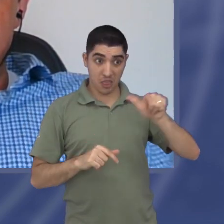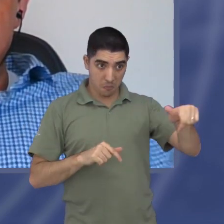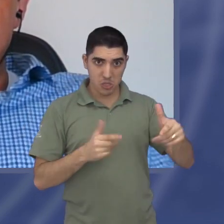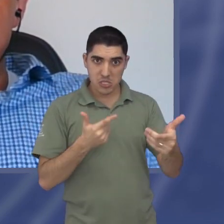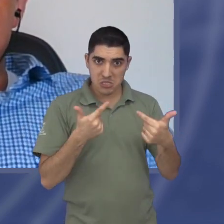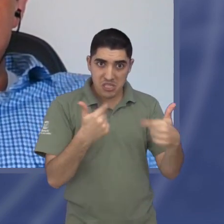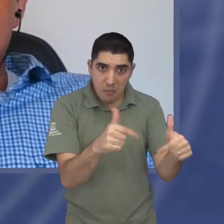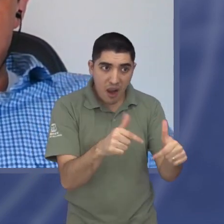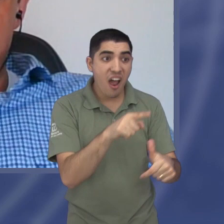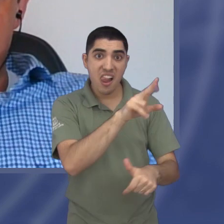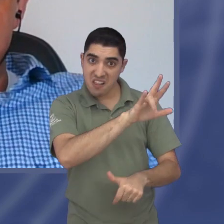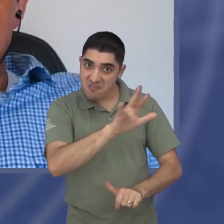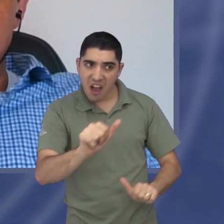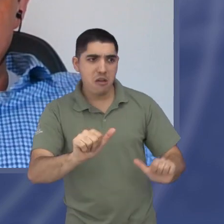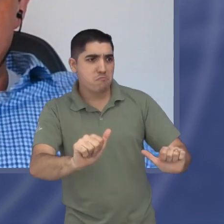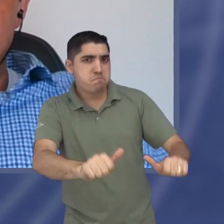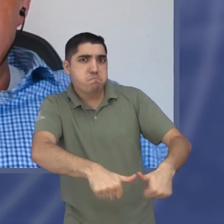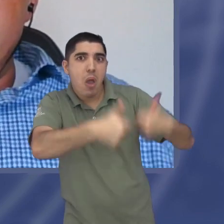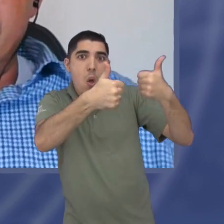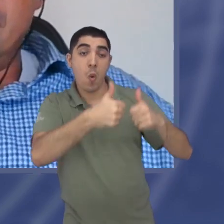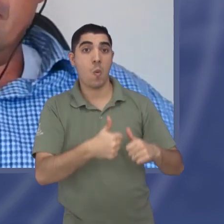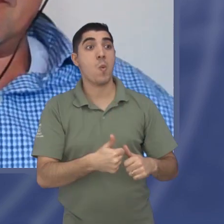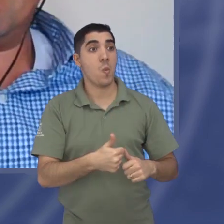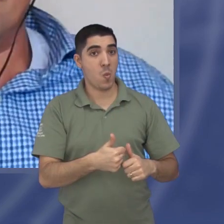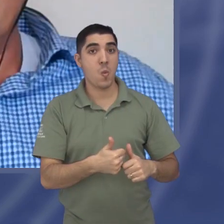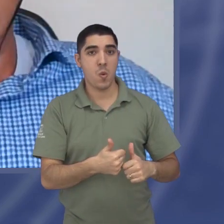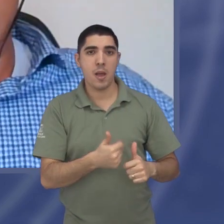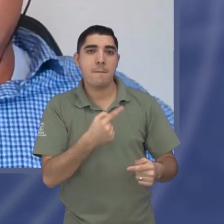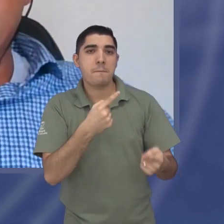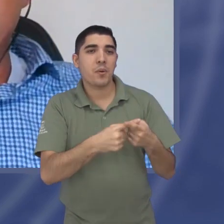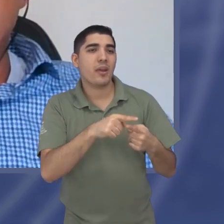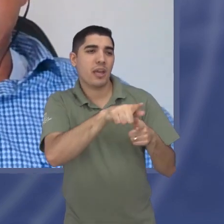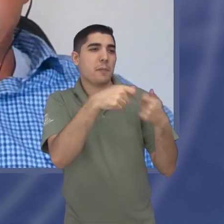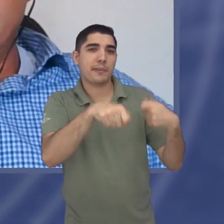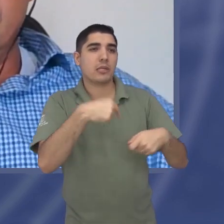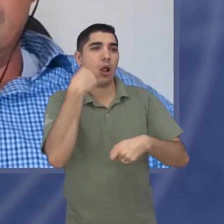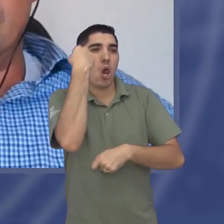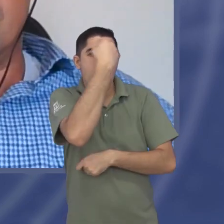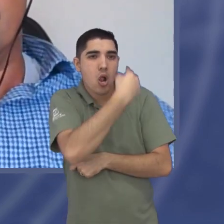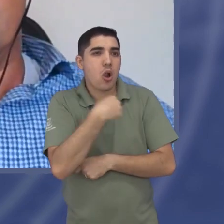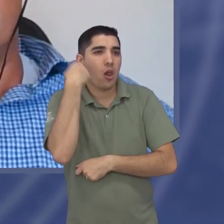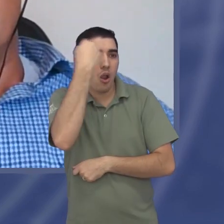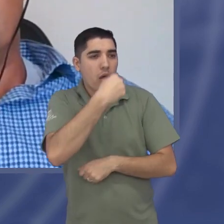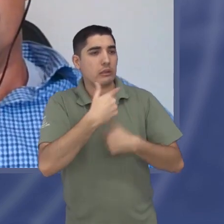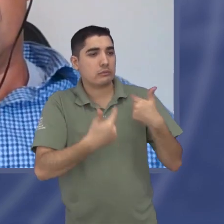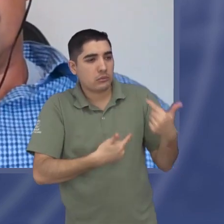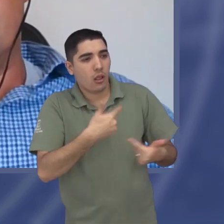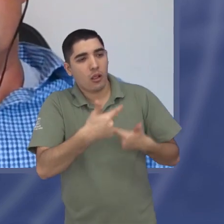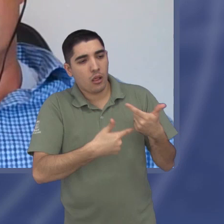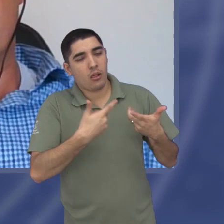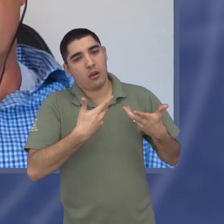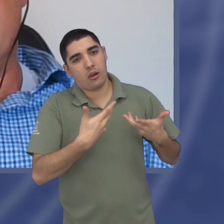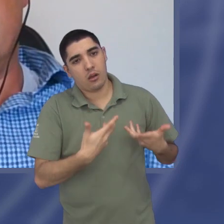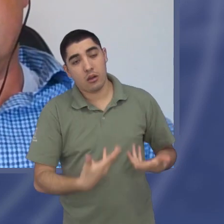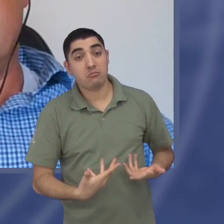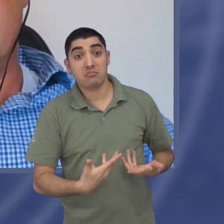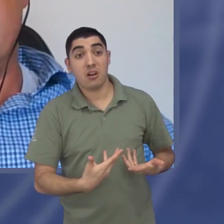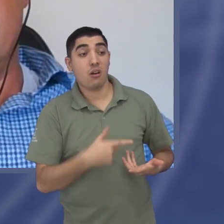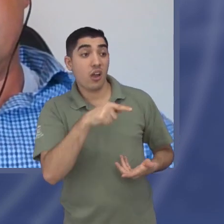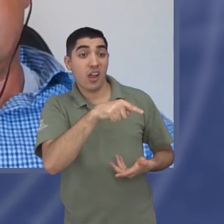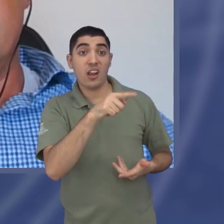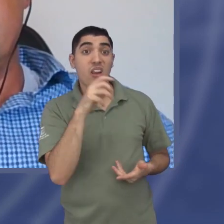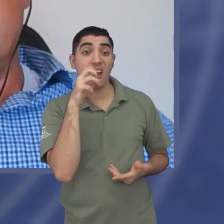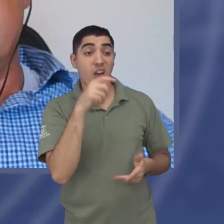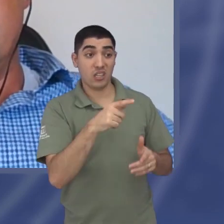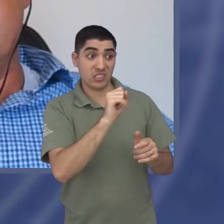Não necessariamente ele vai precisar cumprir todas as horas que lhe é imposto, mas ele vai conseguir entregar em menos tempo,